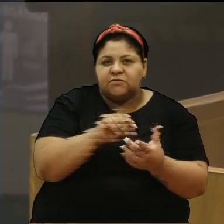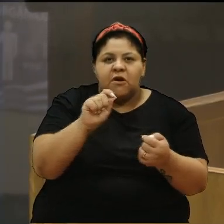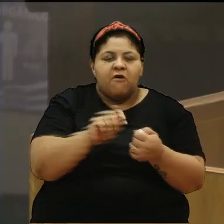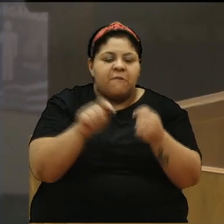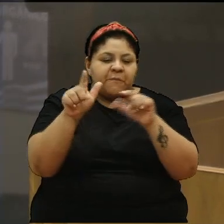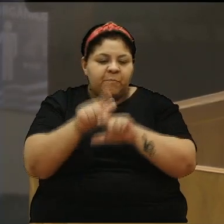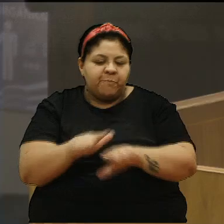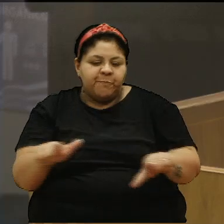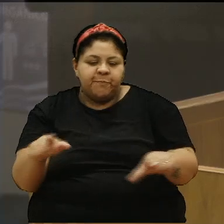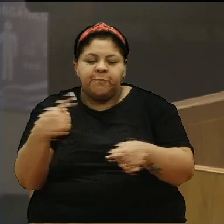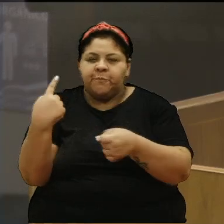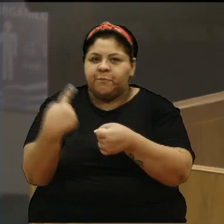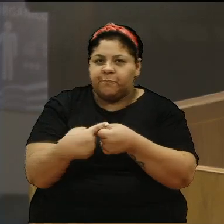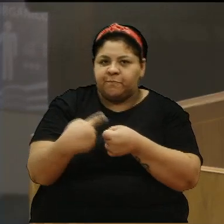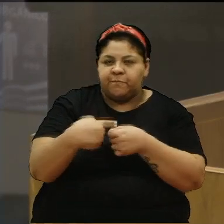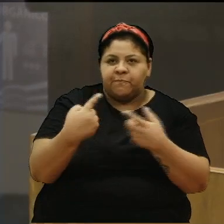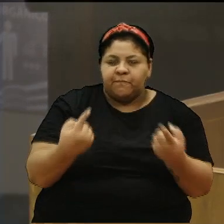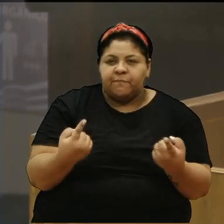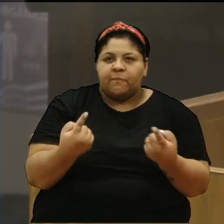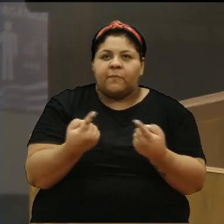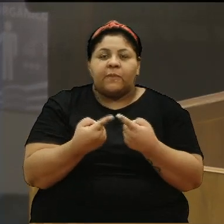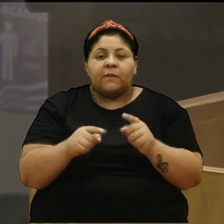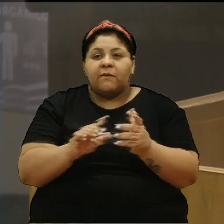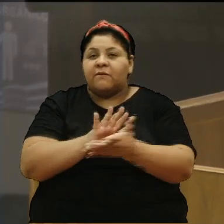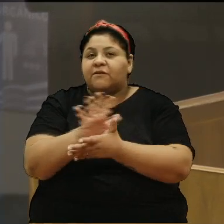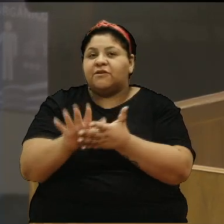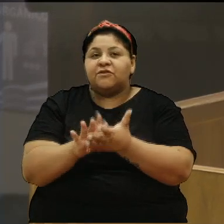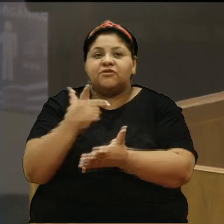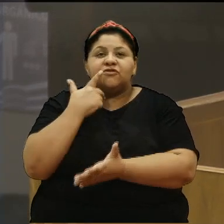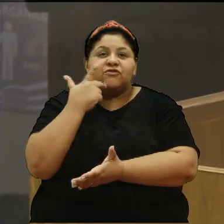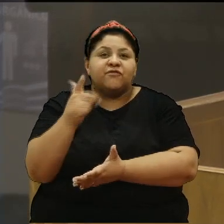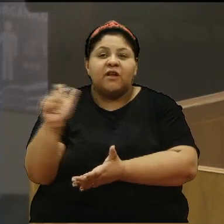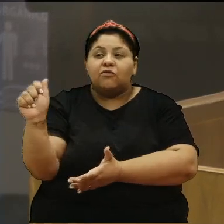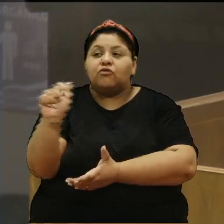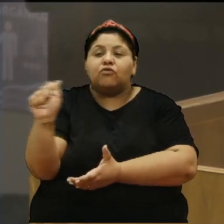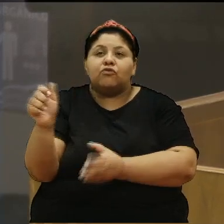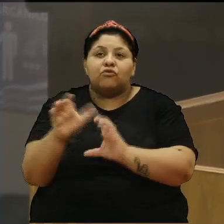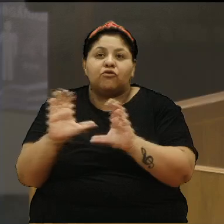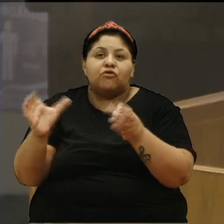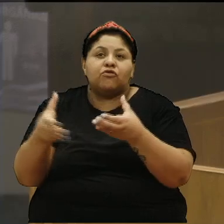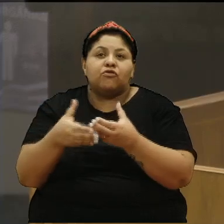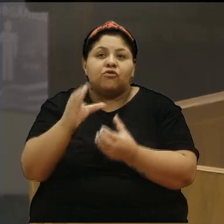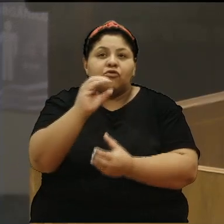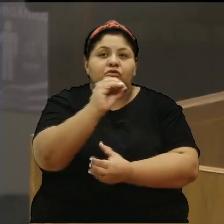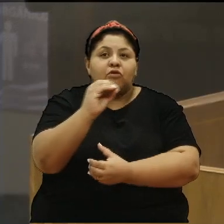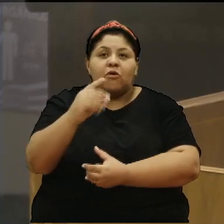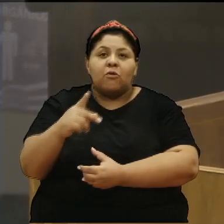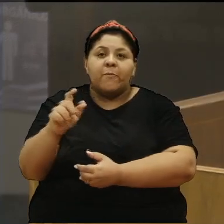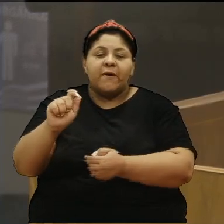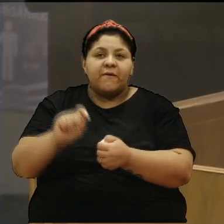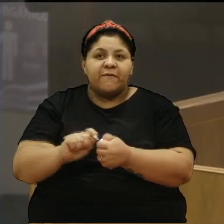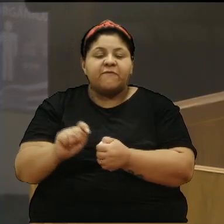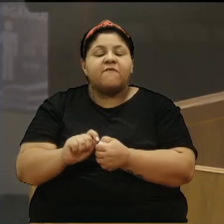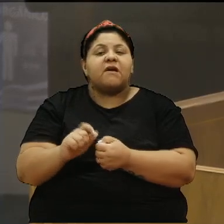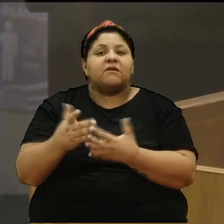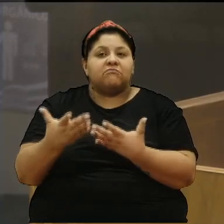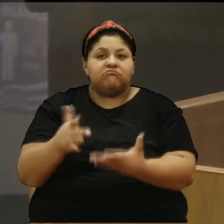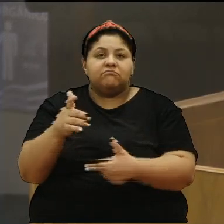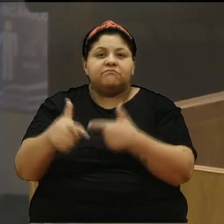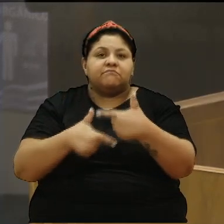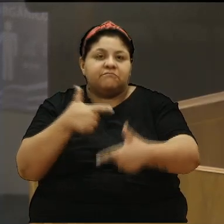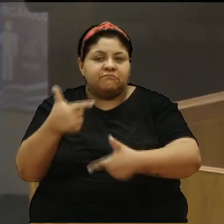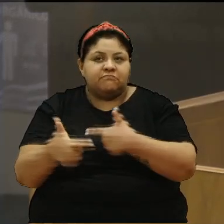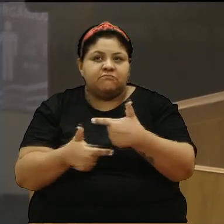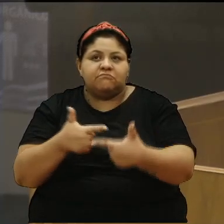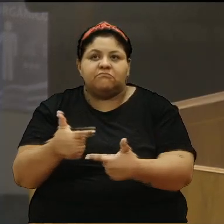da cidade, isso mais... Mas ninguém fala sobre as associações, as cooperativas que fazem realmente o trabalho de